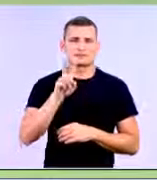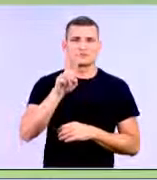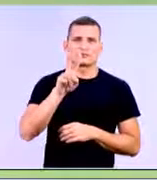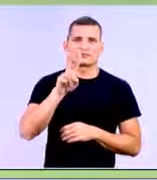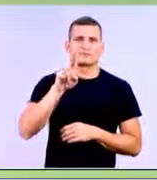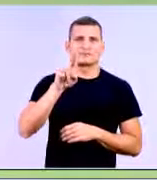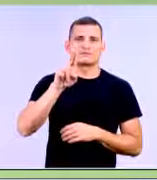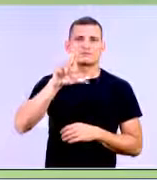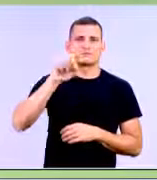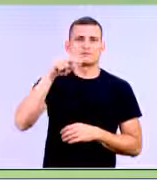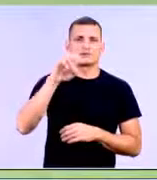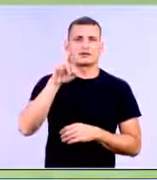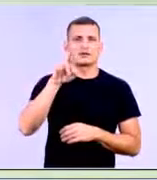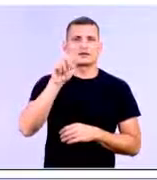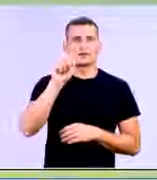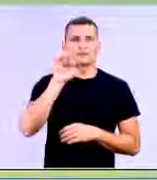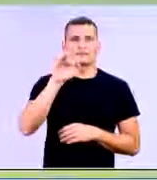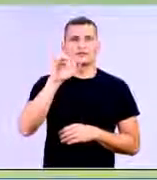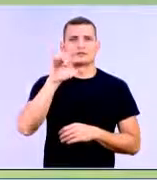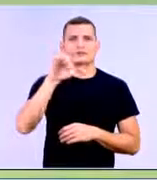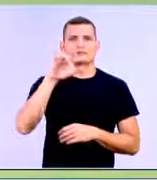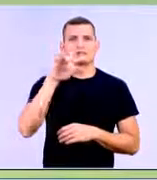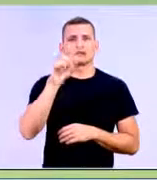vulnerabilidades humanas, certo?